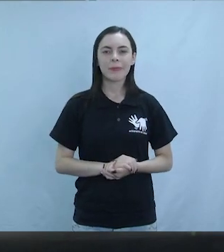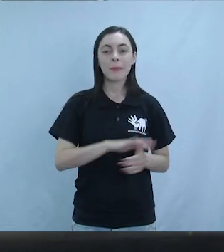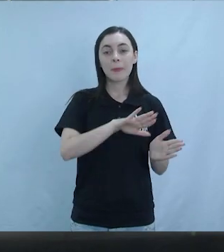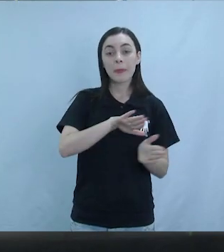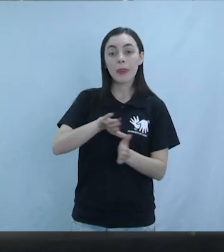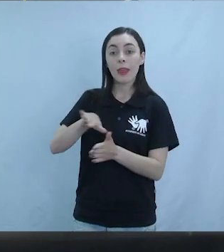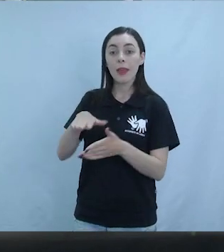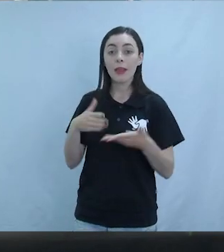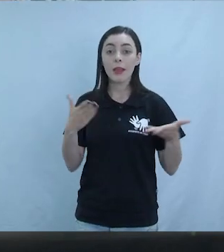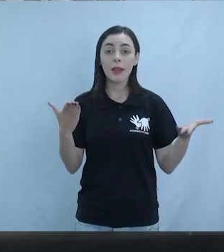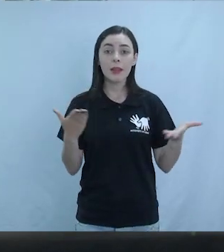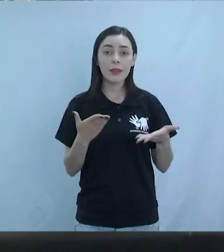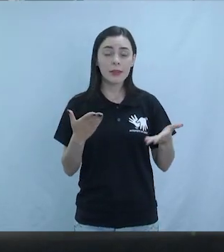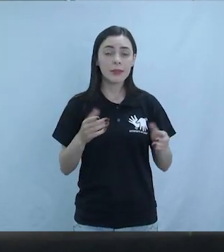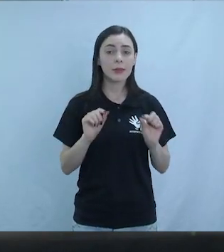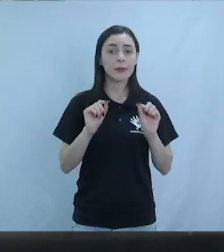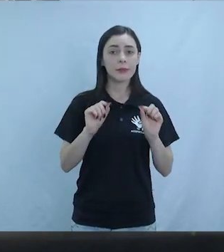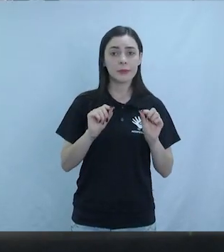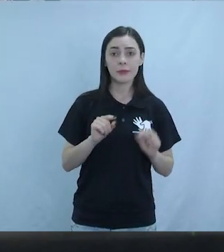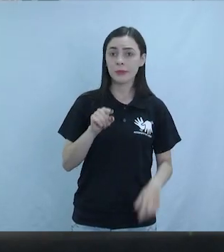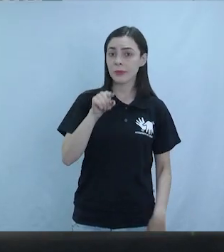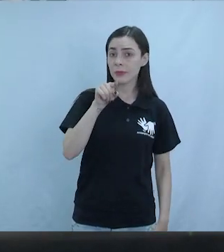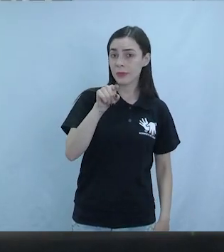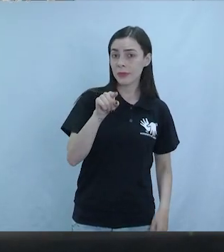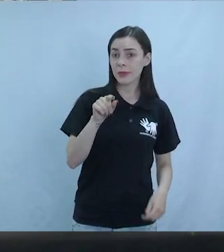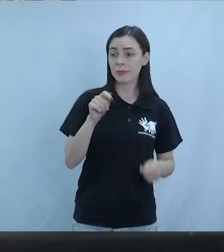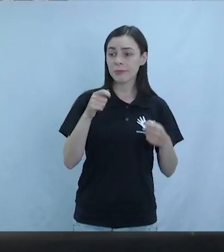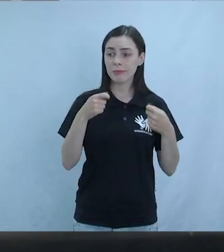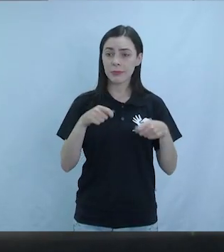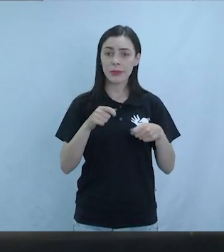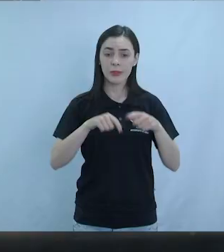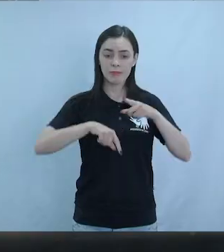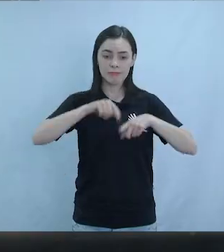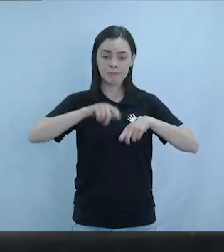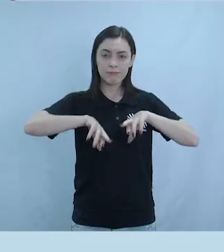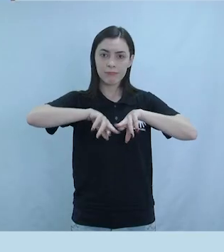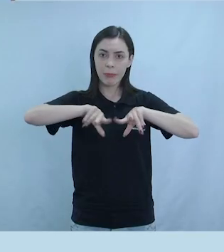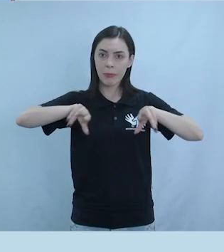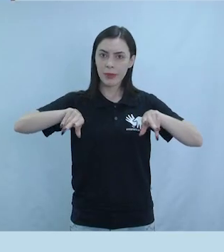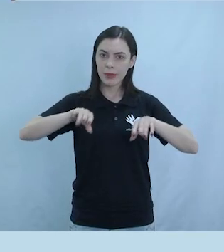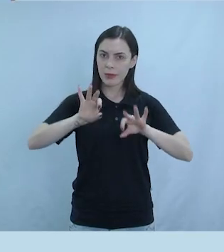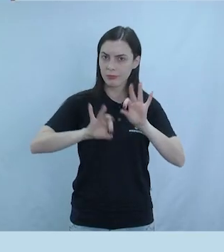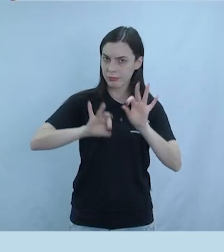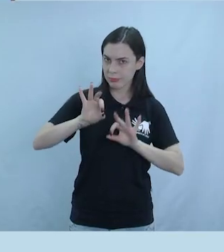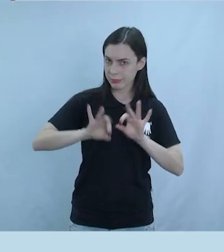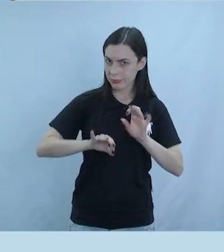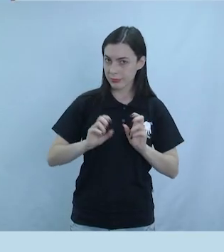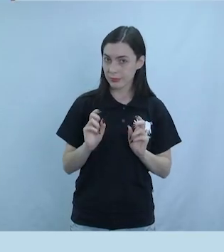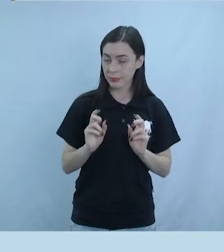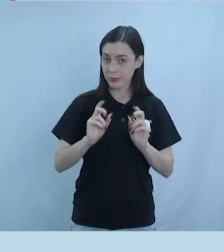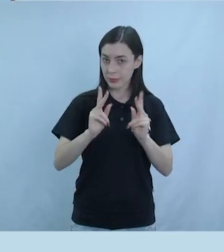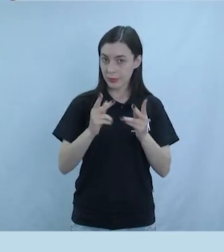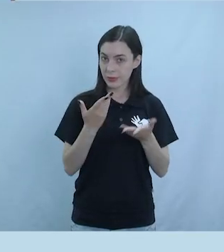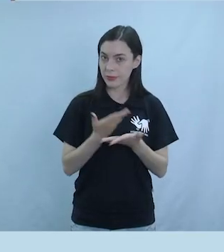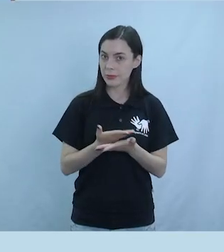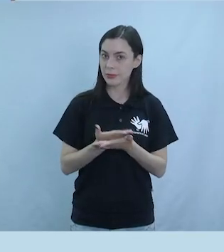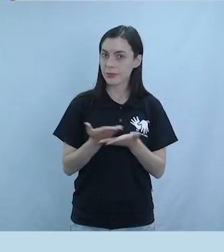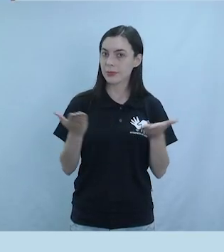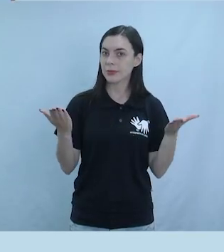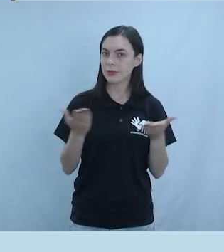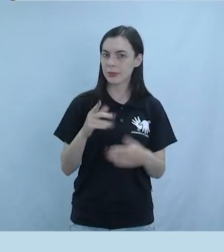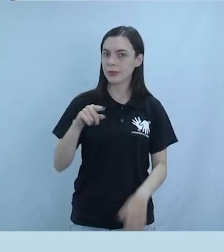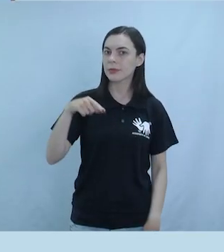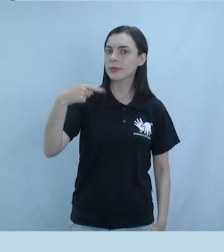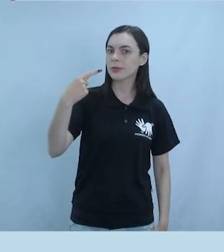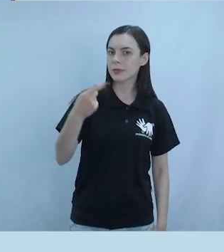E agora, nós precisamos que vocês vejam que materiais que nós vamos utilizar agora na nossa aula,